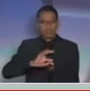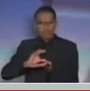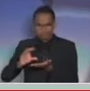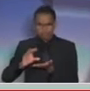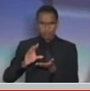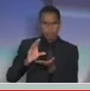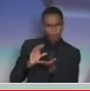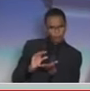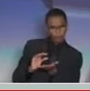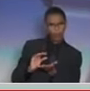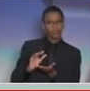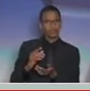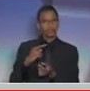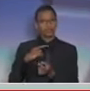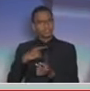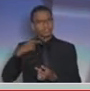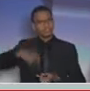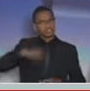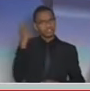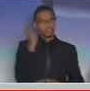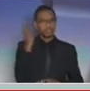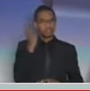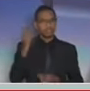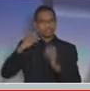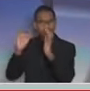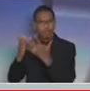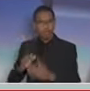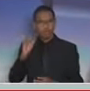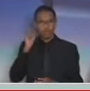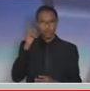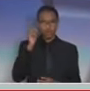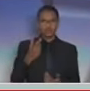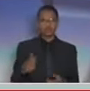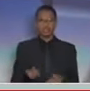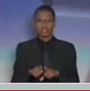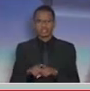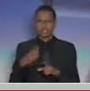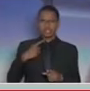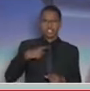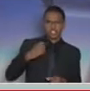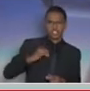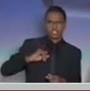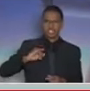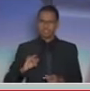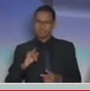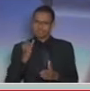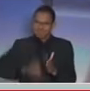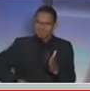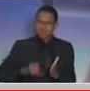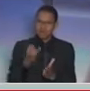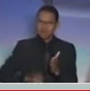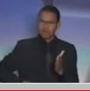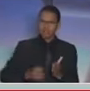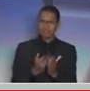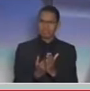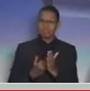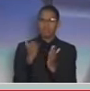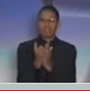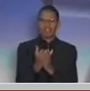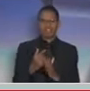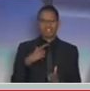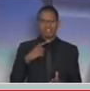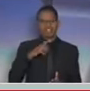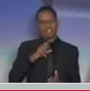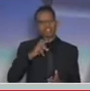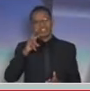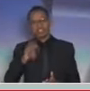cidade de São Paulo, como fez também ajuste fiscal nos recursos da educação, cortando o leve leite, cortando o